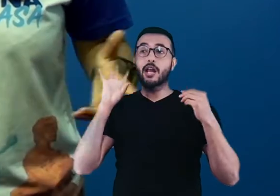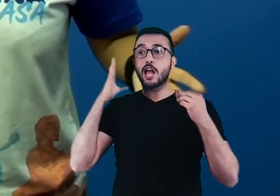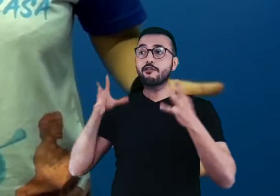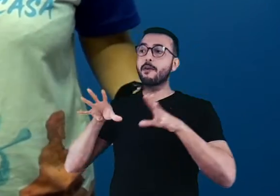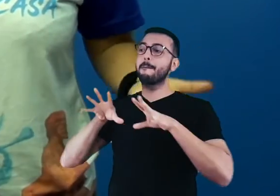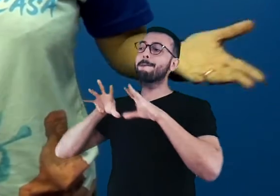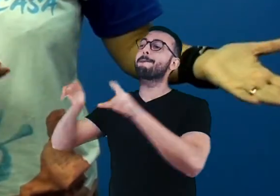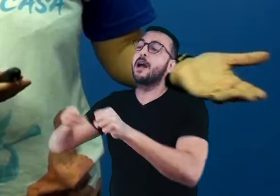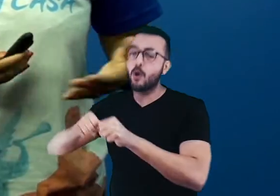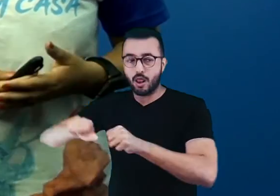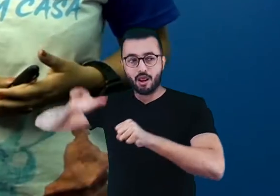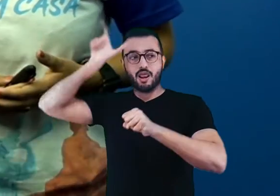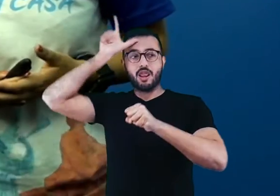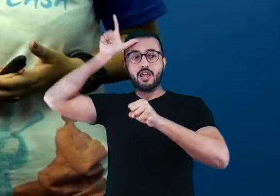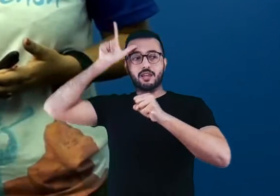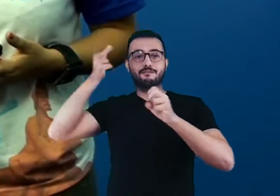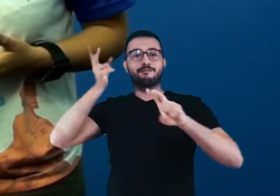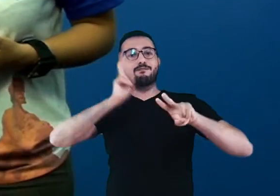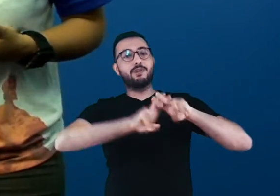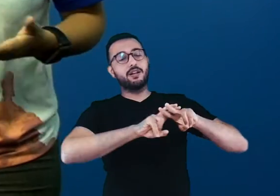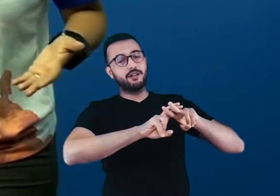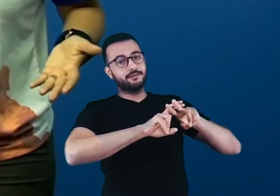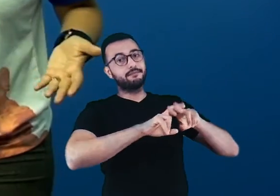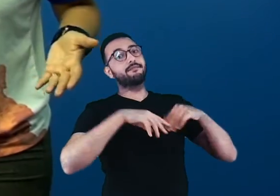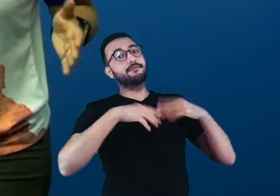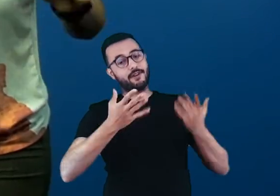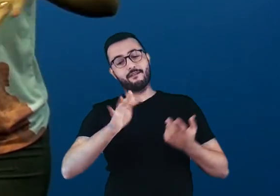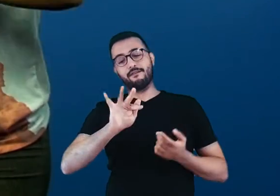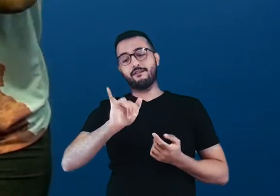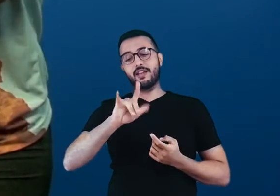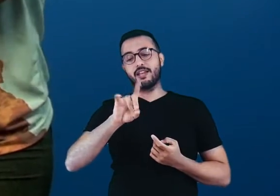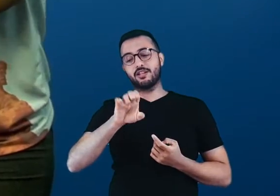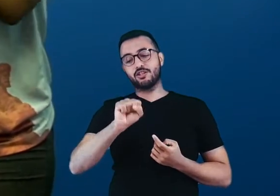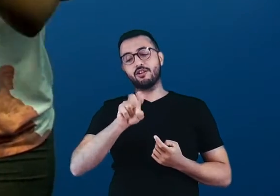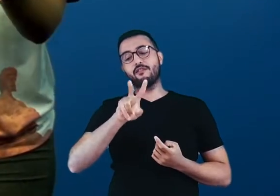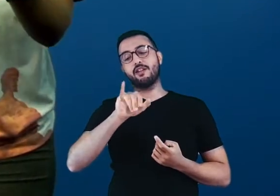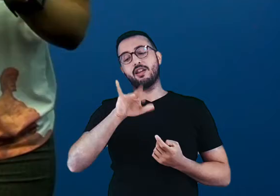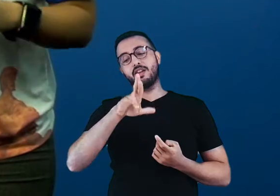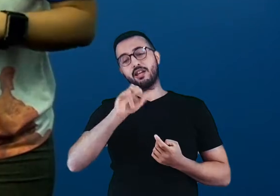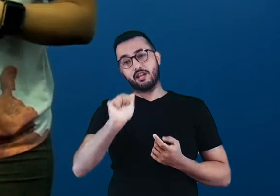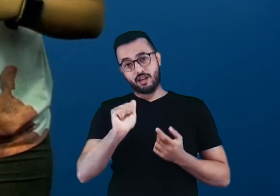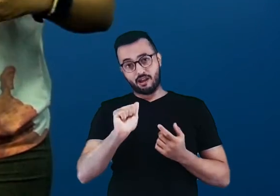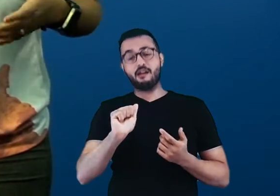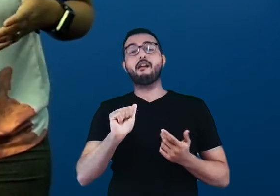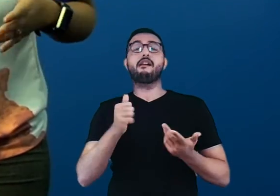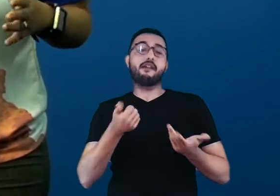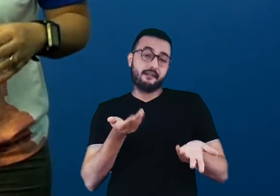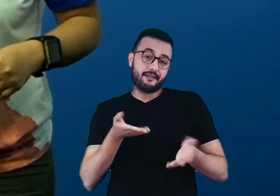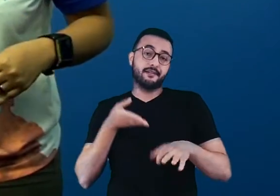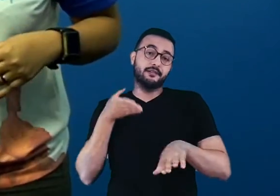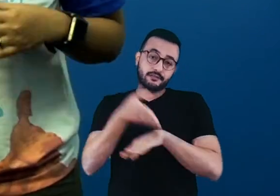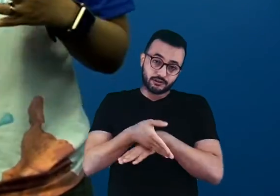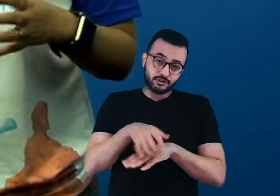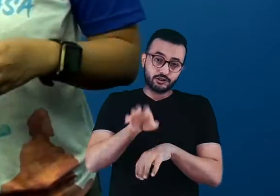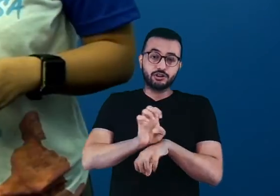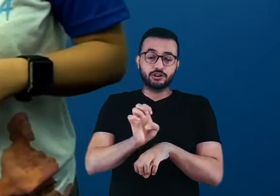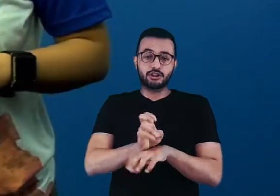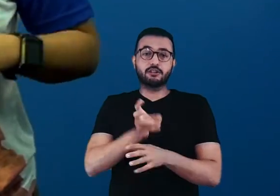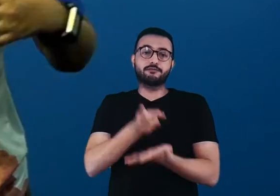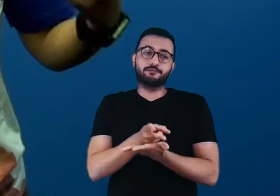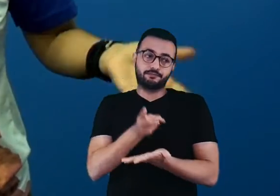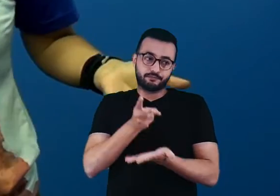o líder da resistência, que no caso era Fernandes Vieira, né, que adentrou no nosso estado